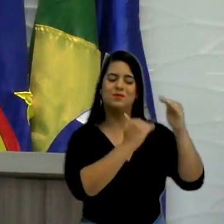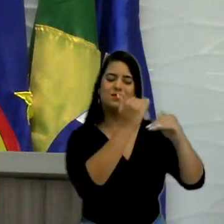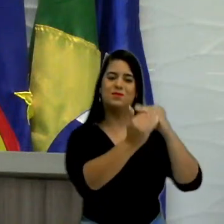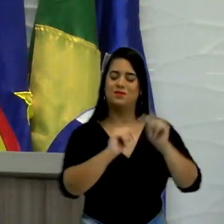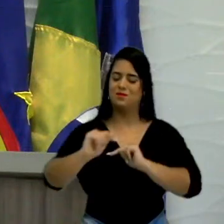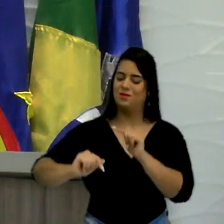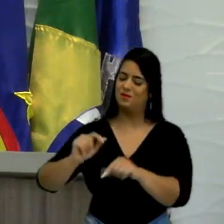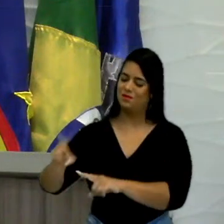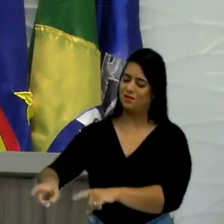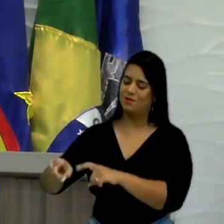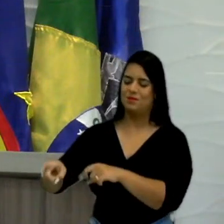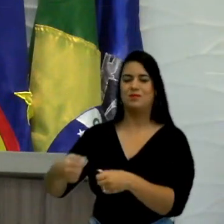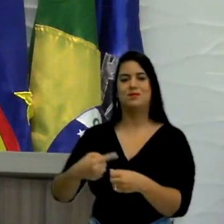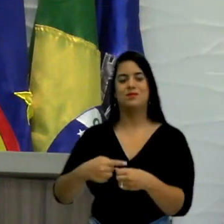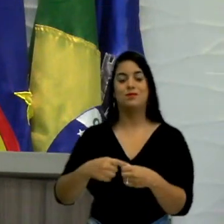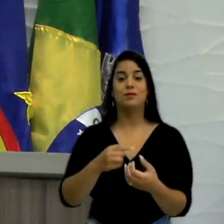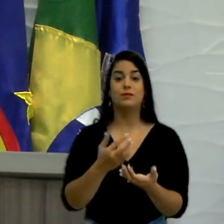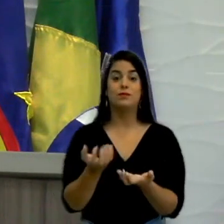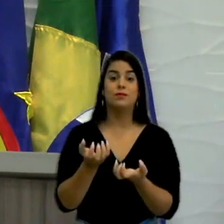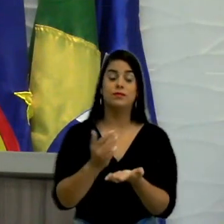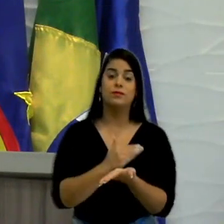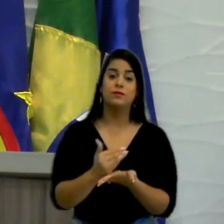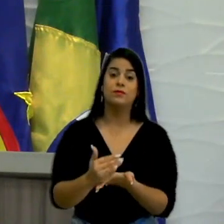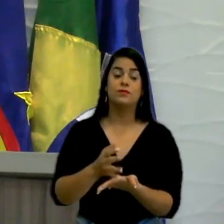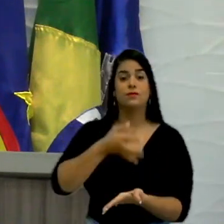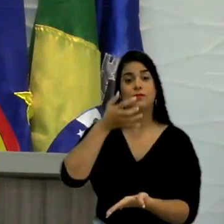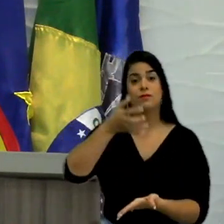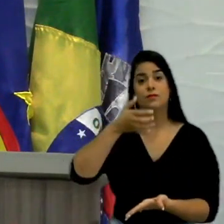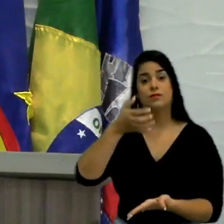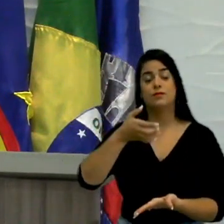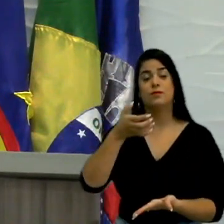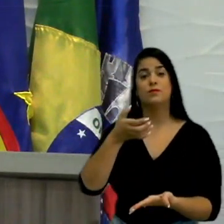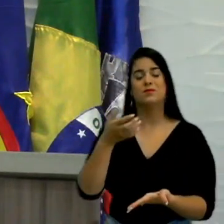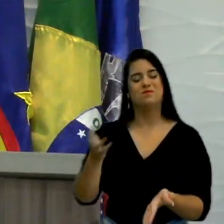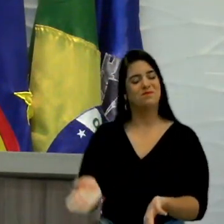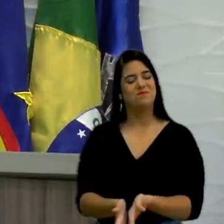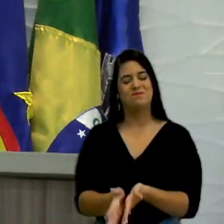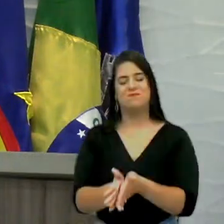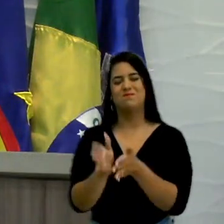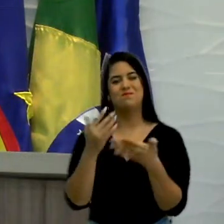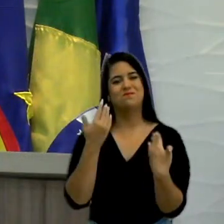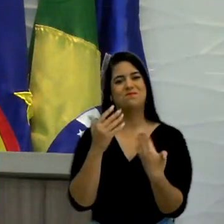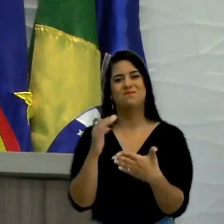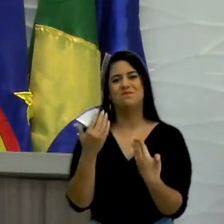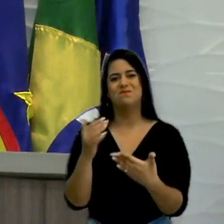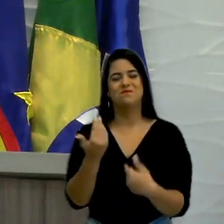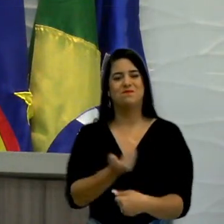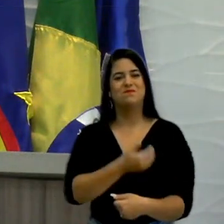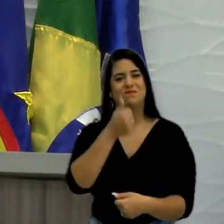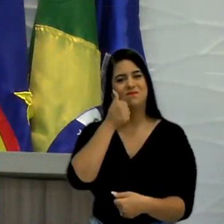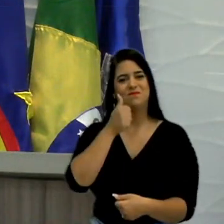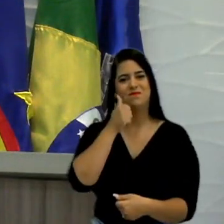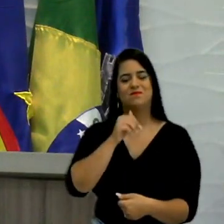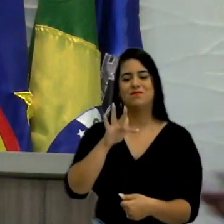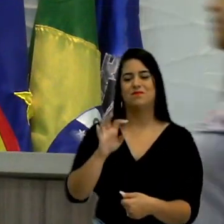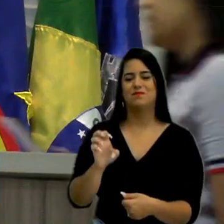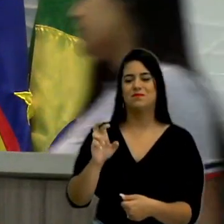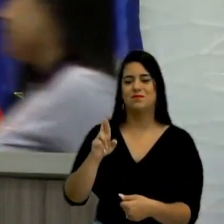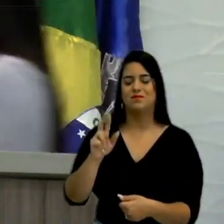município. Quero iniciar aqui a minha fala parabenizando nossa amiga Fernanda